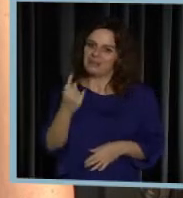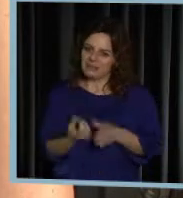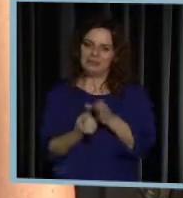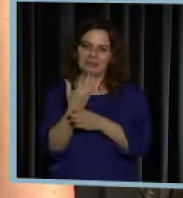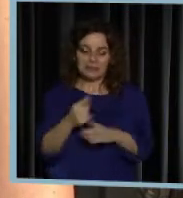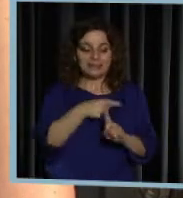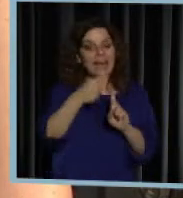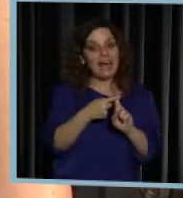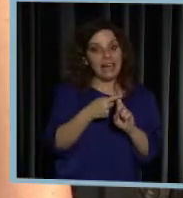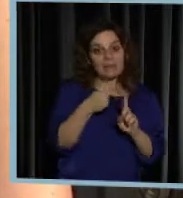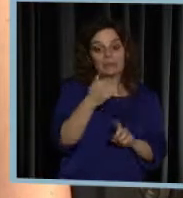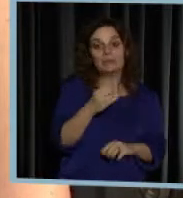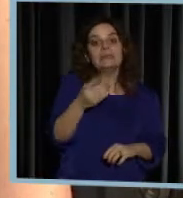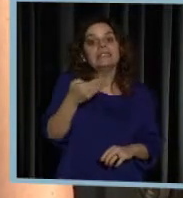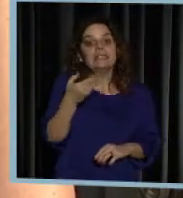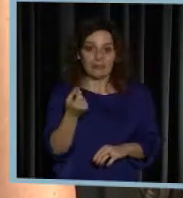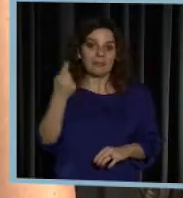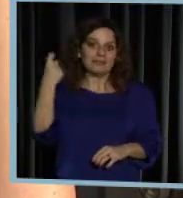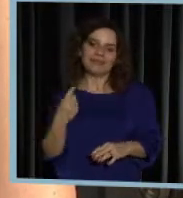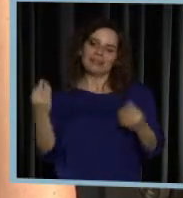o ano 2017, foi um ano